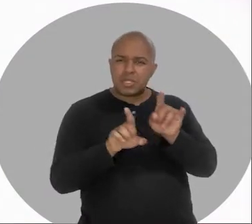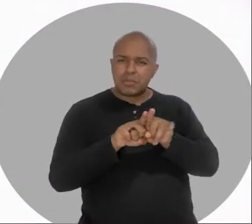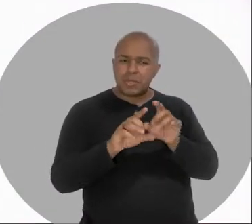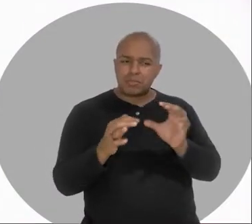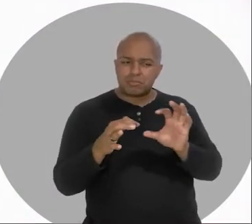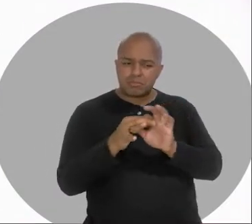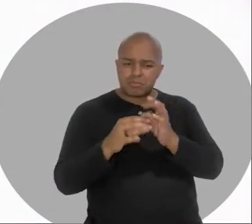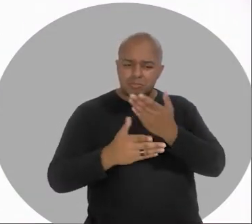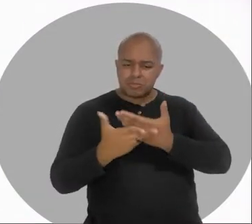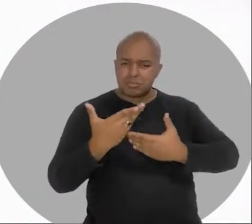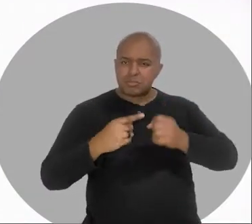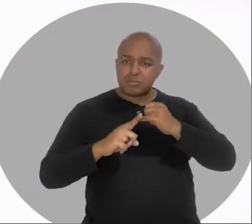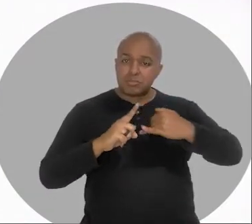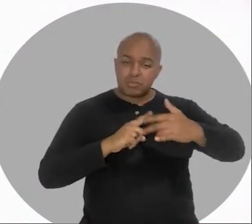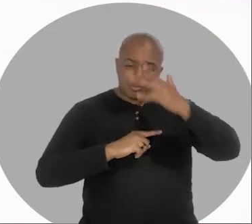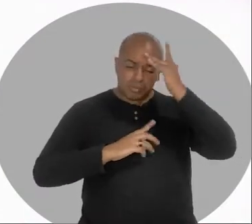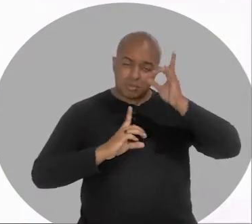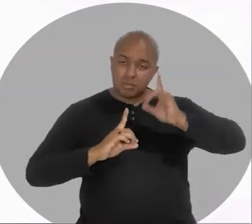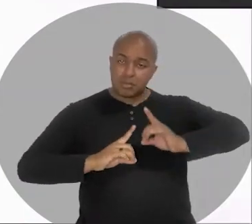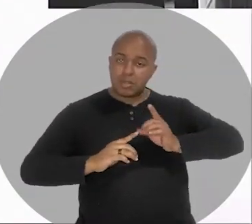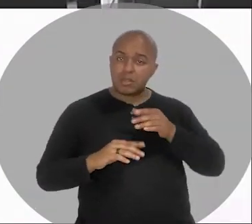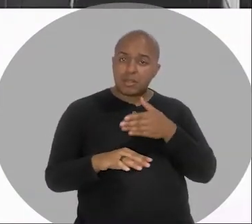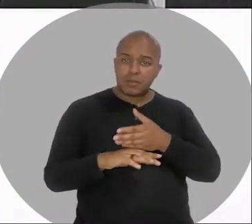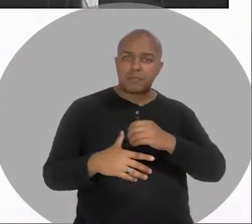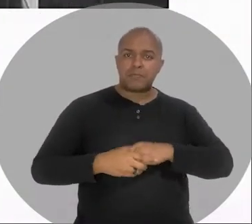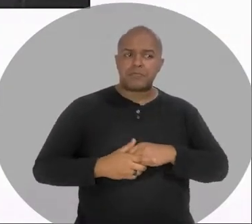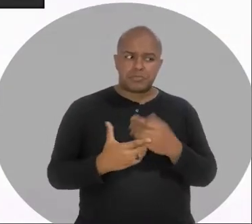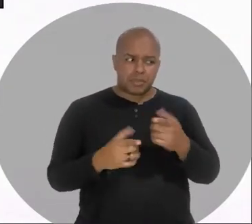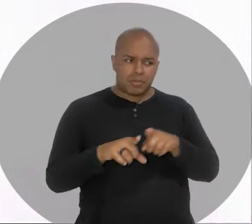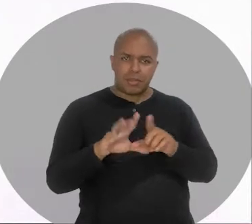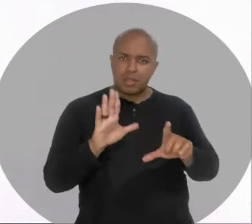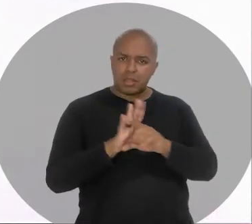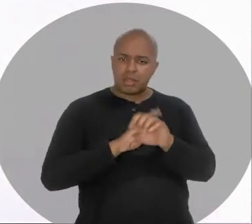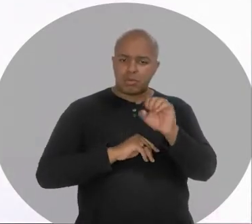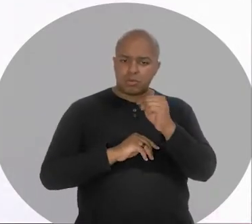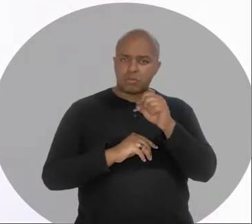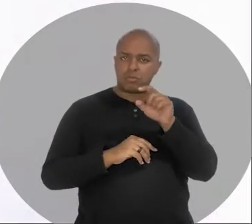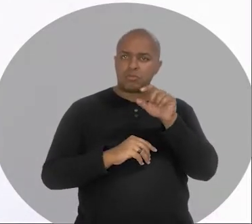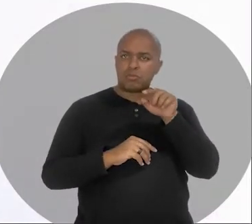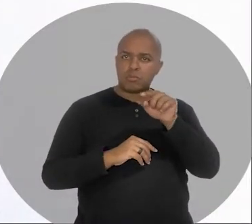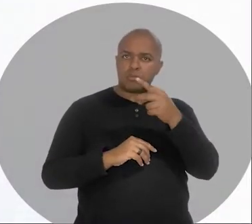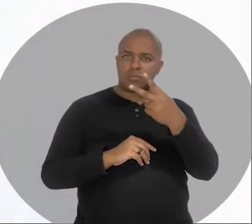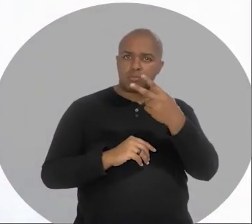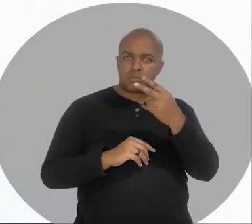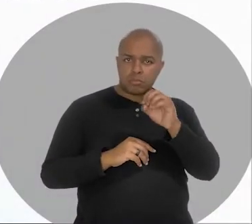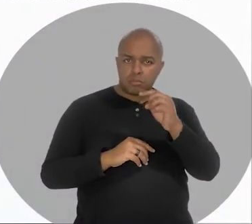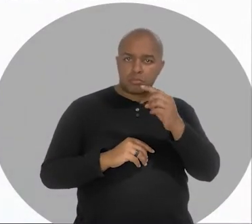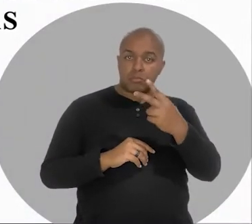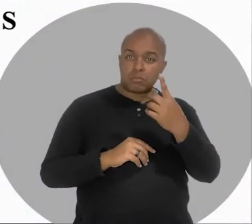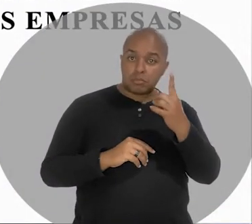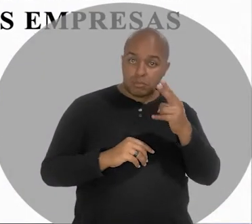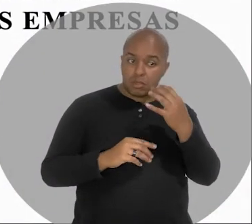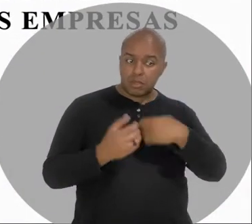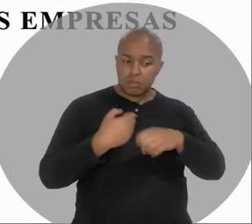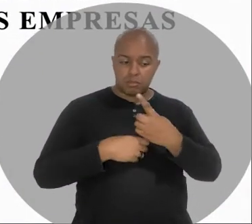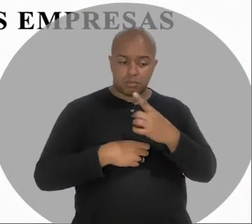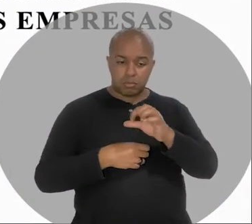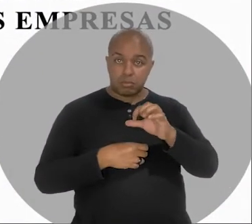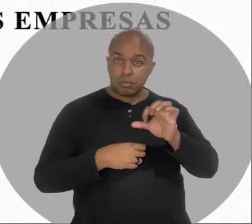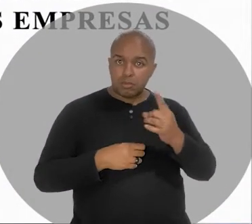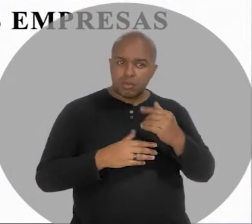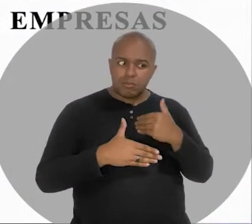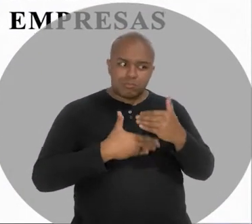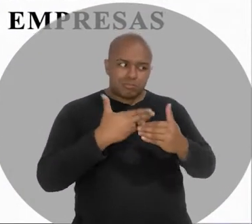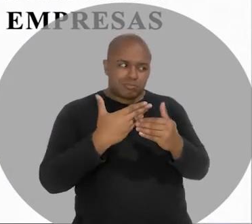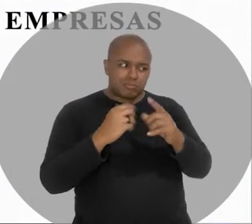com deficiência. A Lei 8.213, de 1991, trouxe avanços em